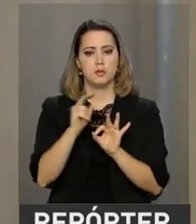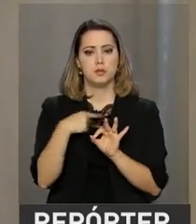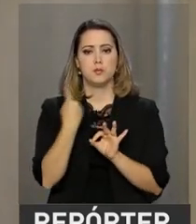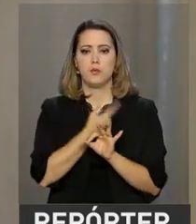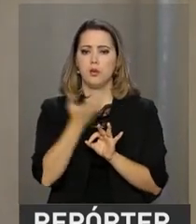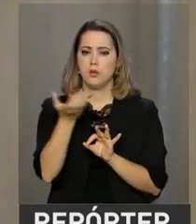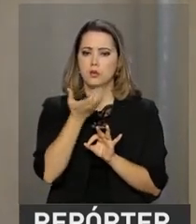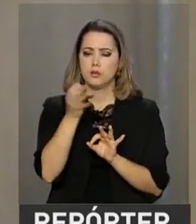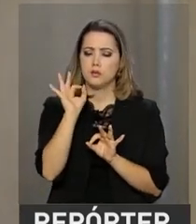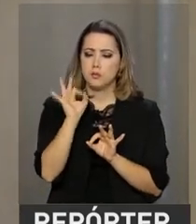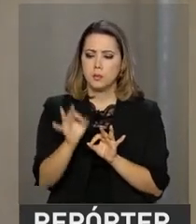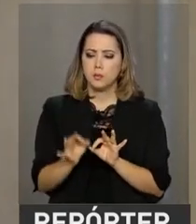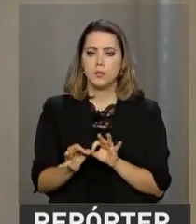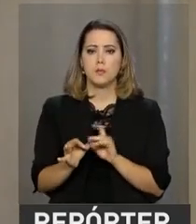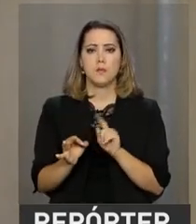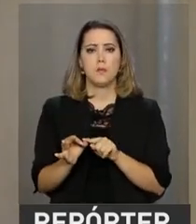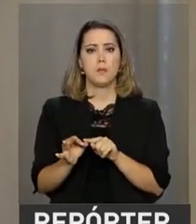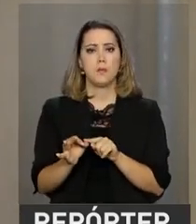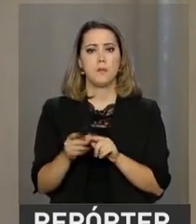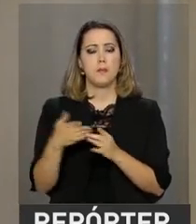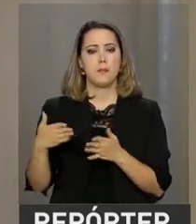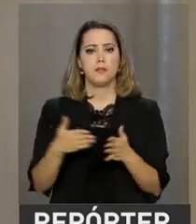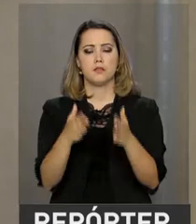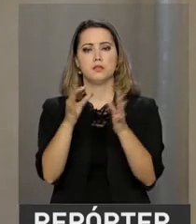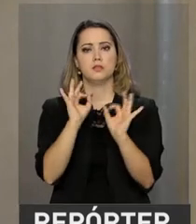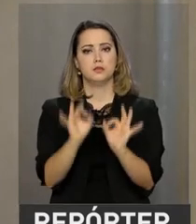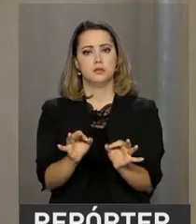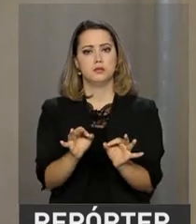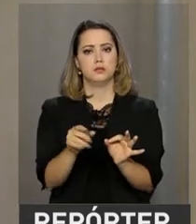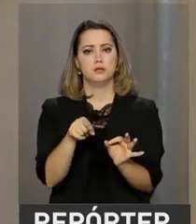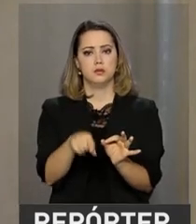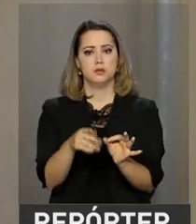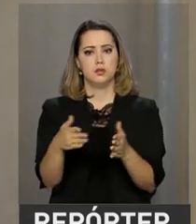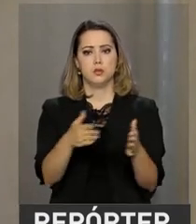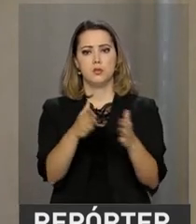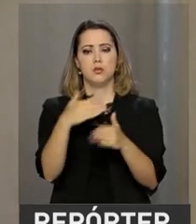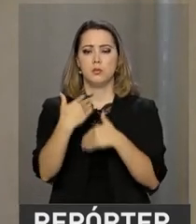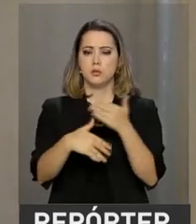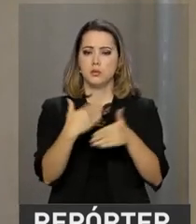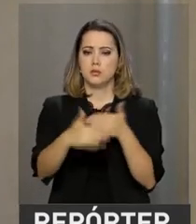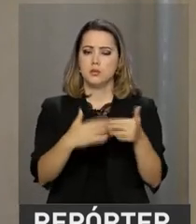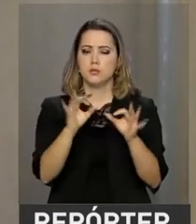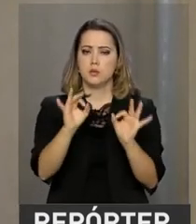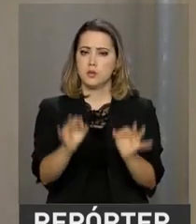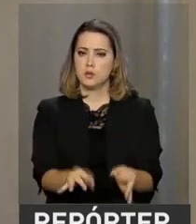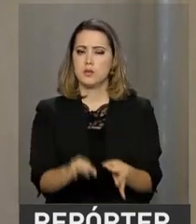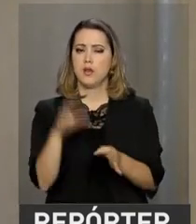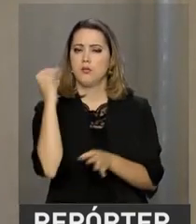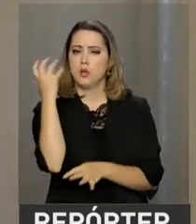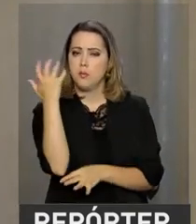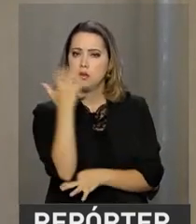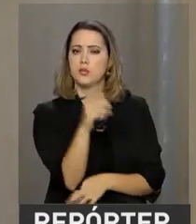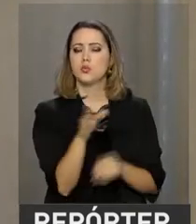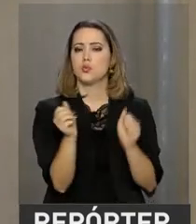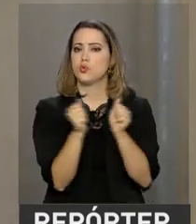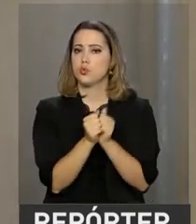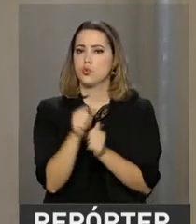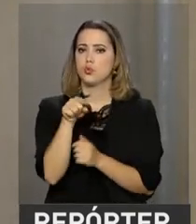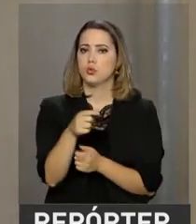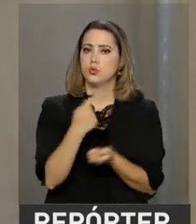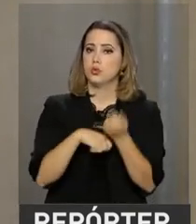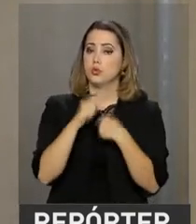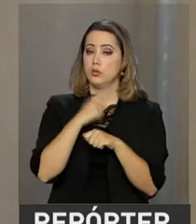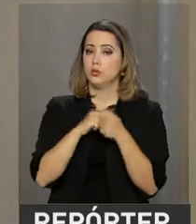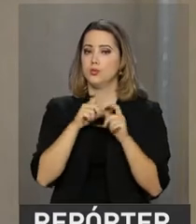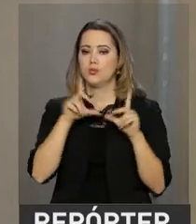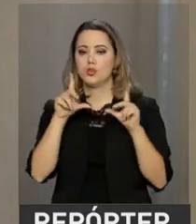nós queremos, de fato, rumar para um caminho de desenvolvimento sustentável com vistas à criação de uma economia de